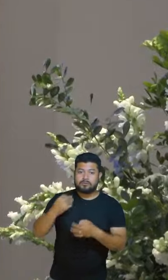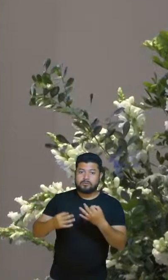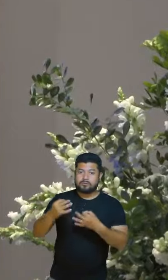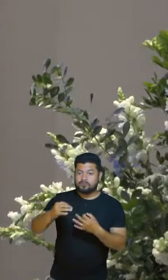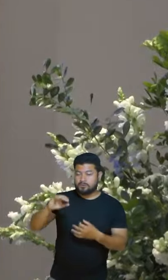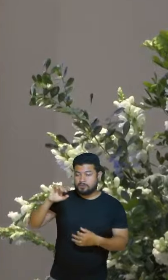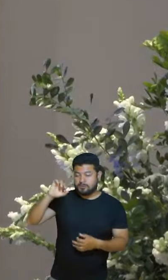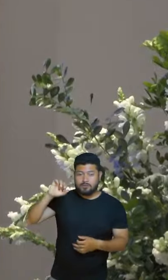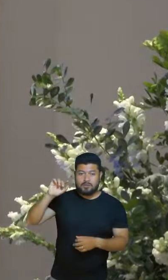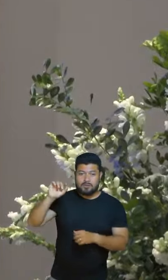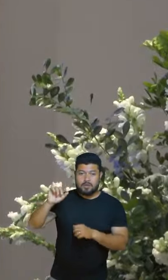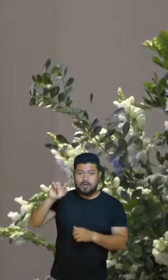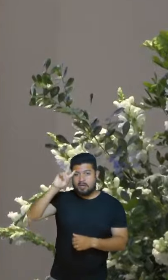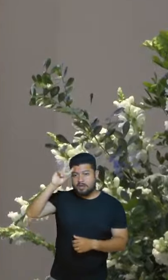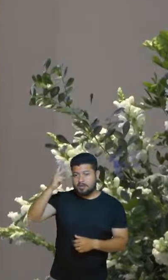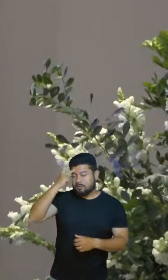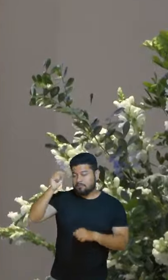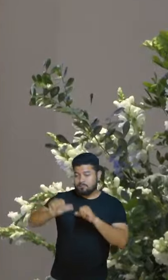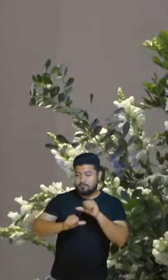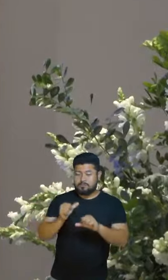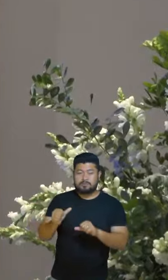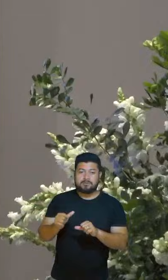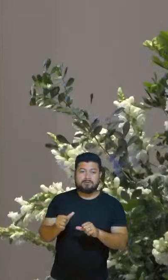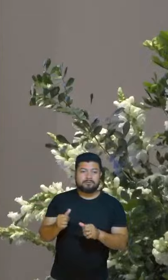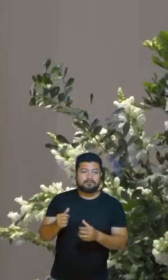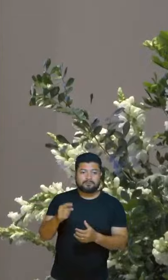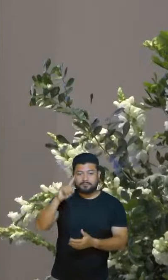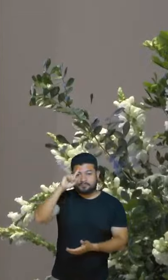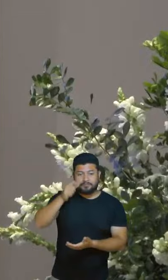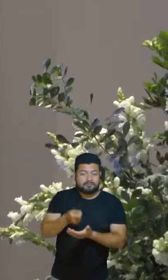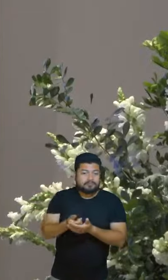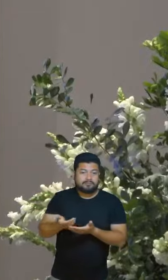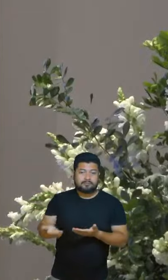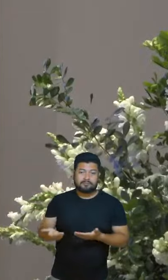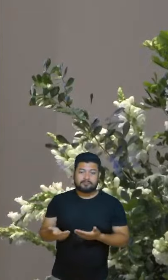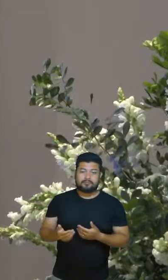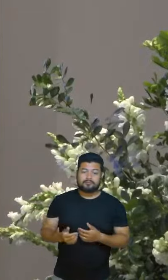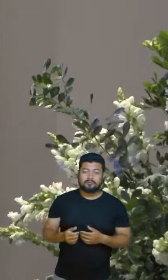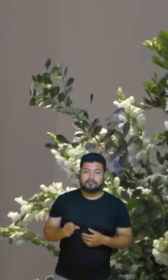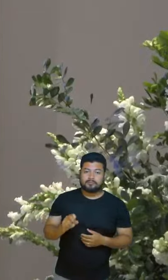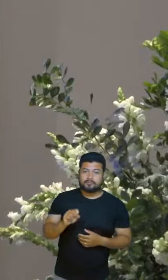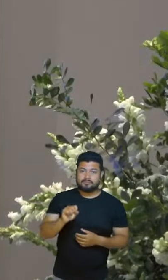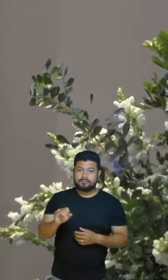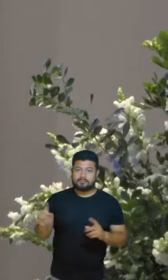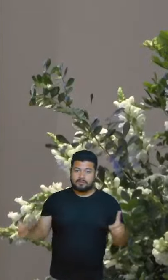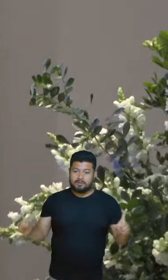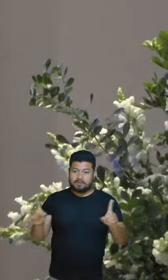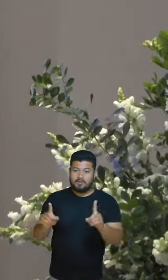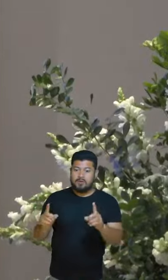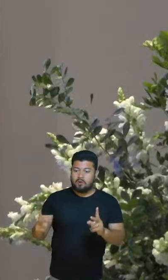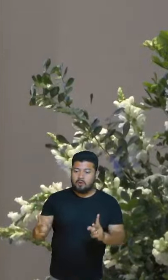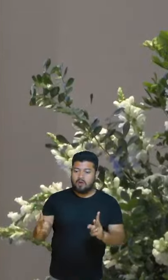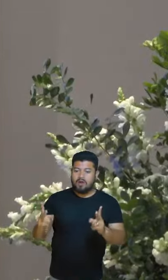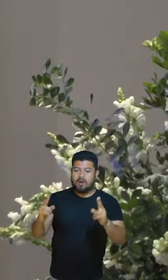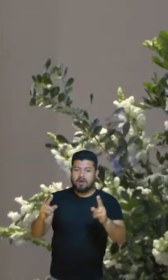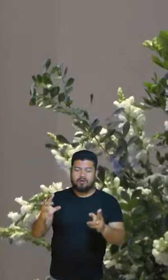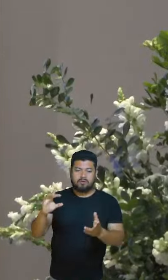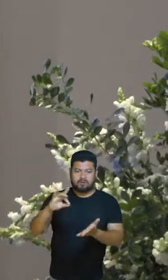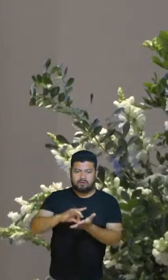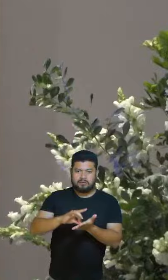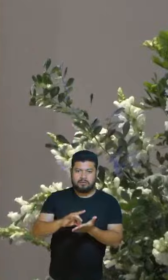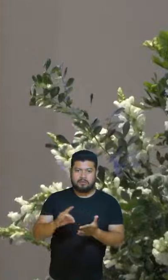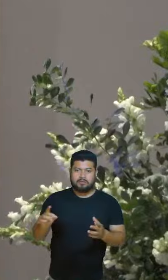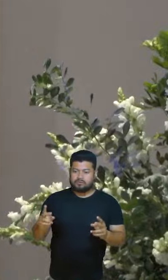né como diz o doutrinador que as partes trazem para o juiz um recorte da realidade geralmente aquele